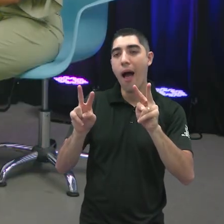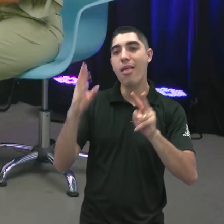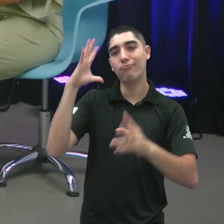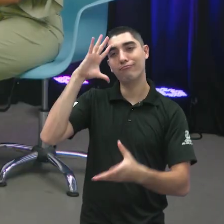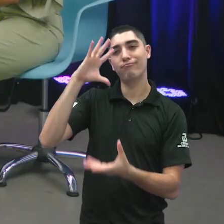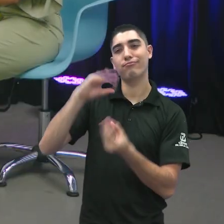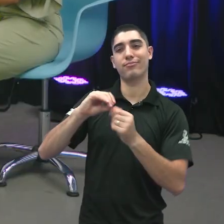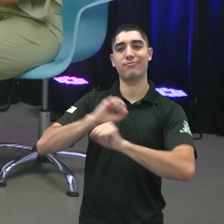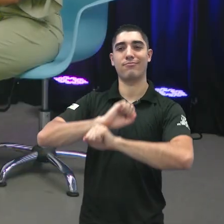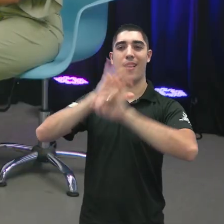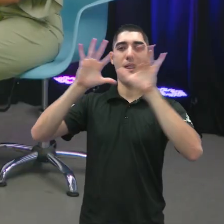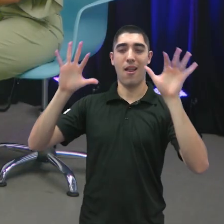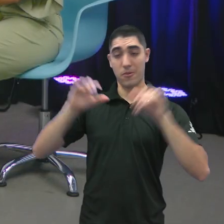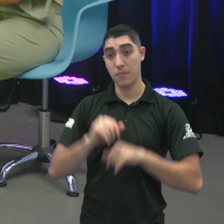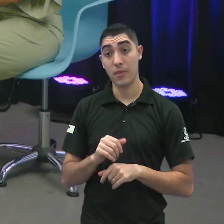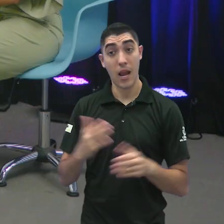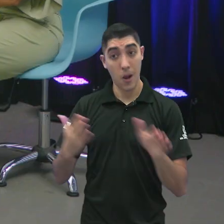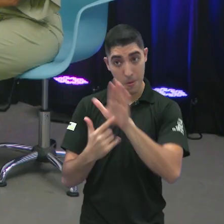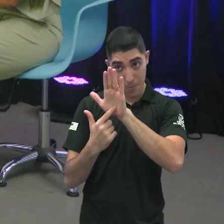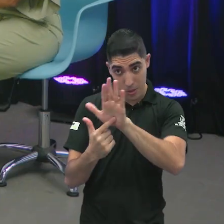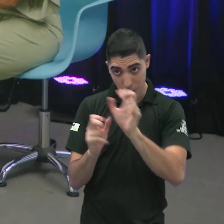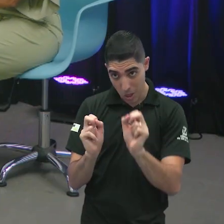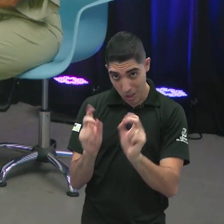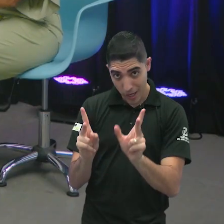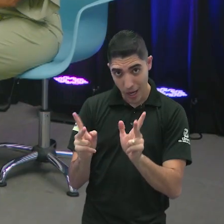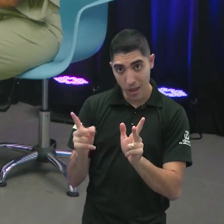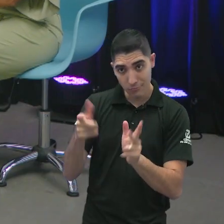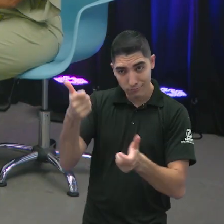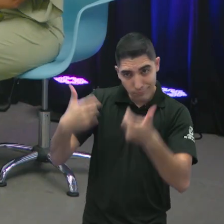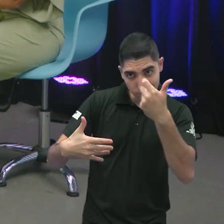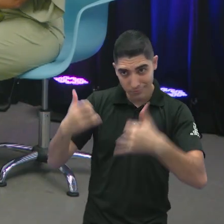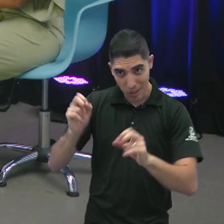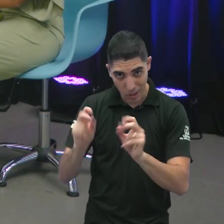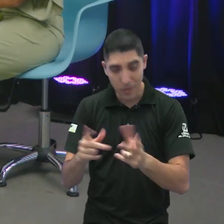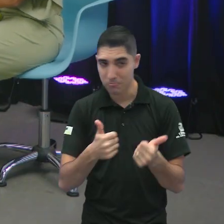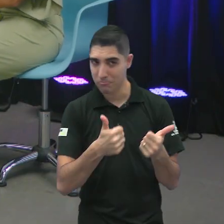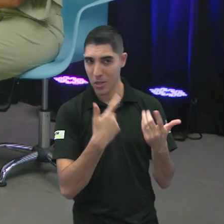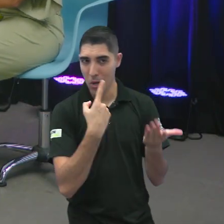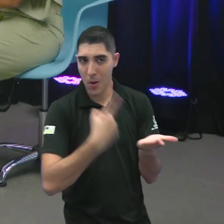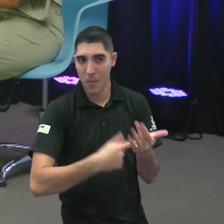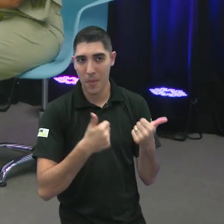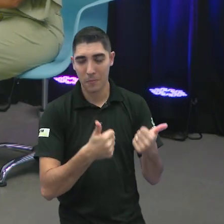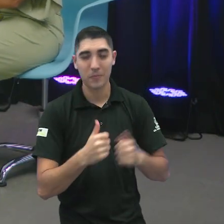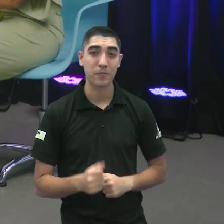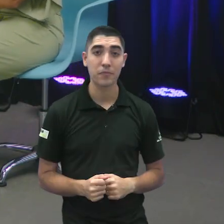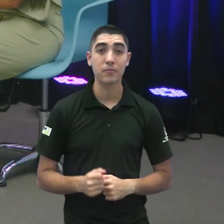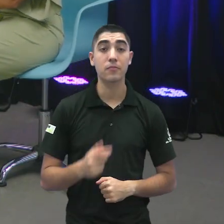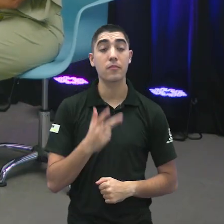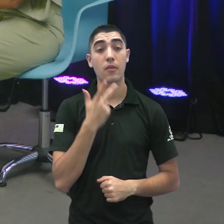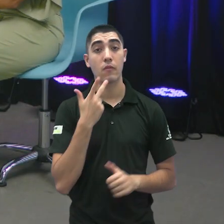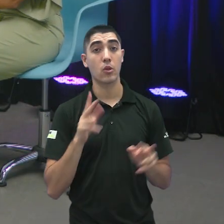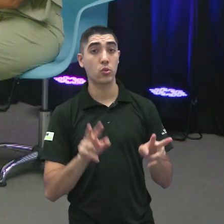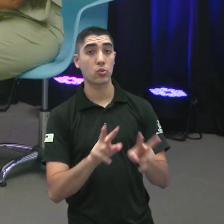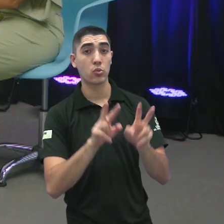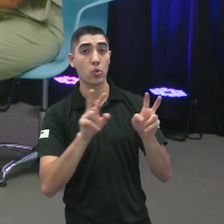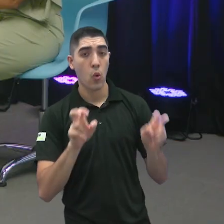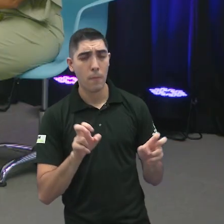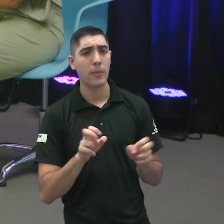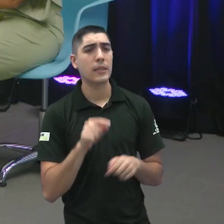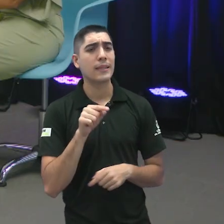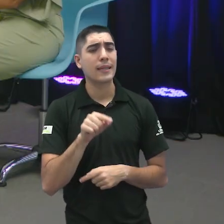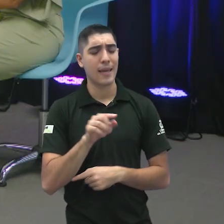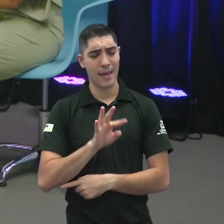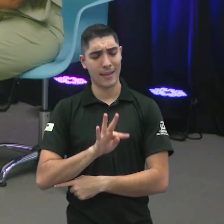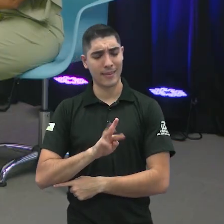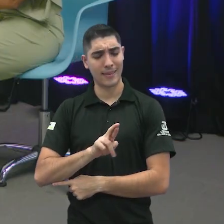vai falando sobre e a gente vai trocando figurinha, tá bom? Vamos lá. Então, falando um pouquinho sobre os traços, né? Como que surgiram